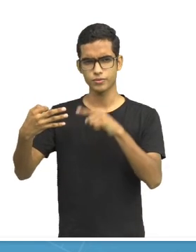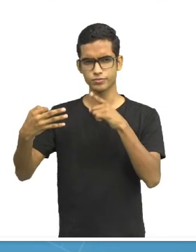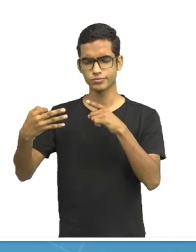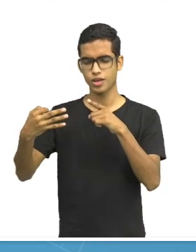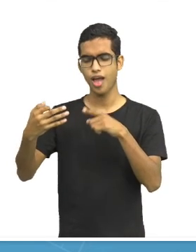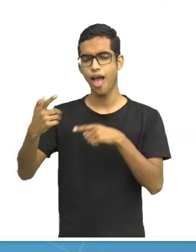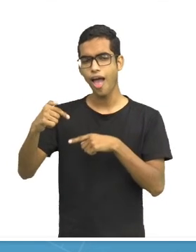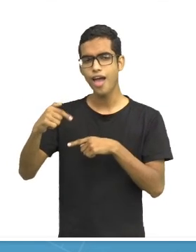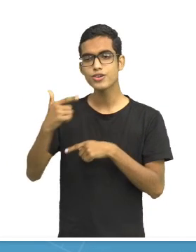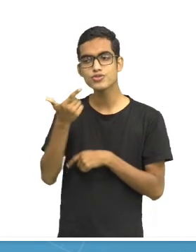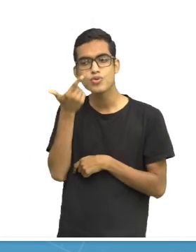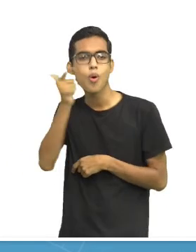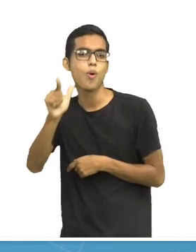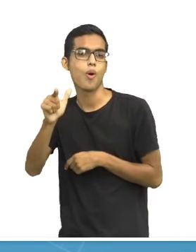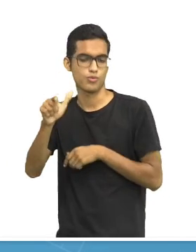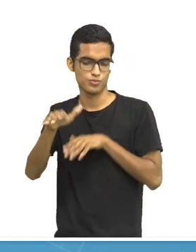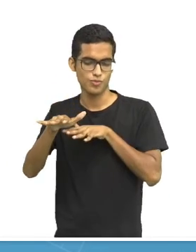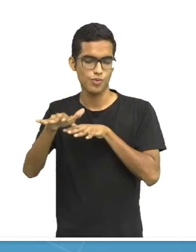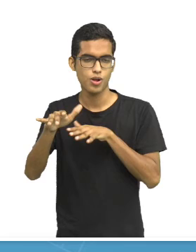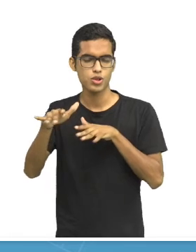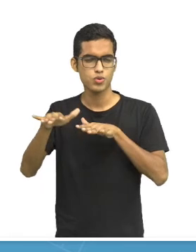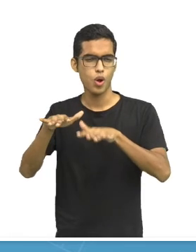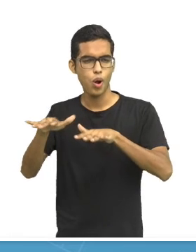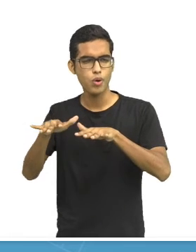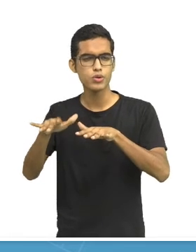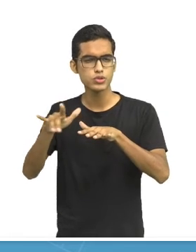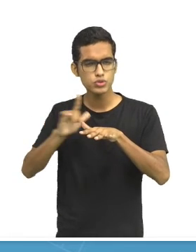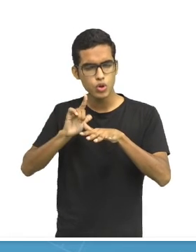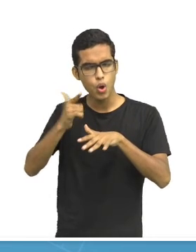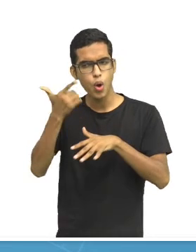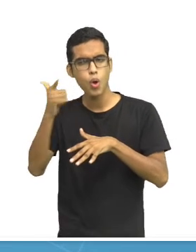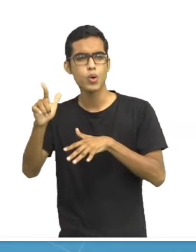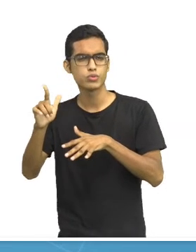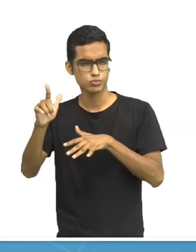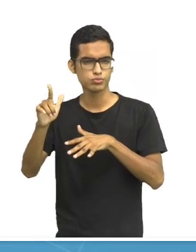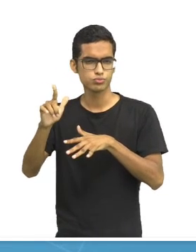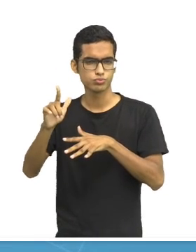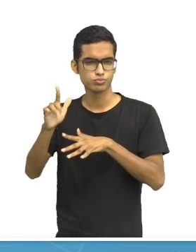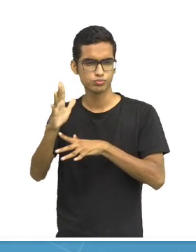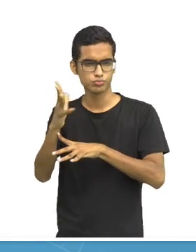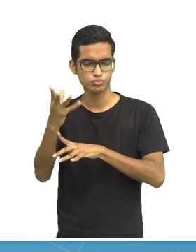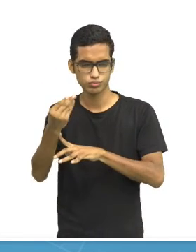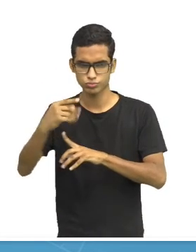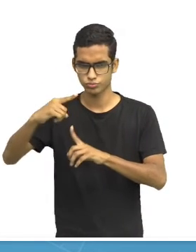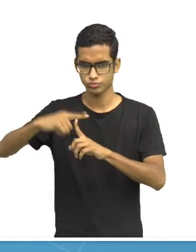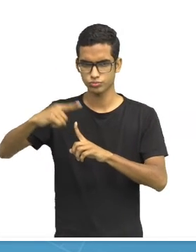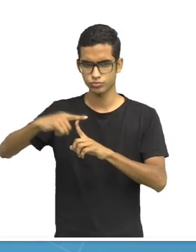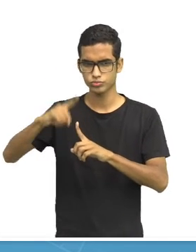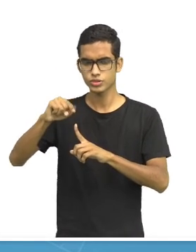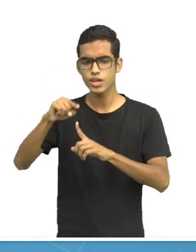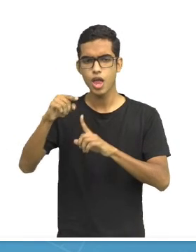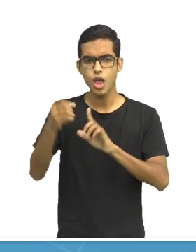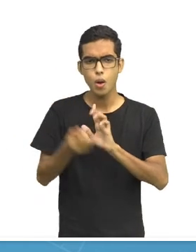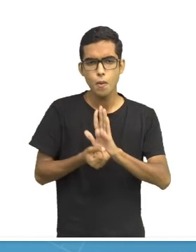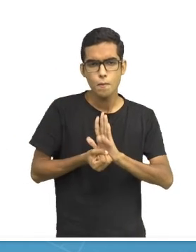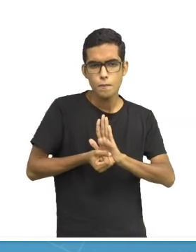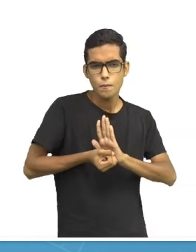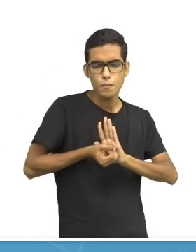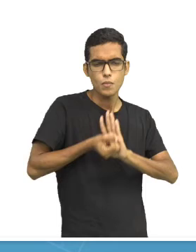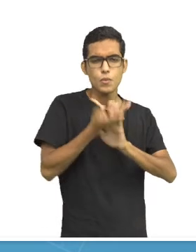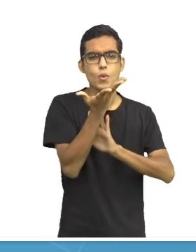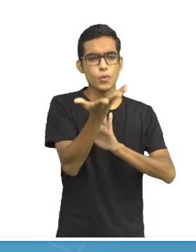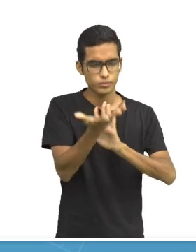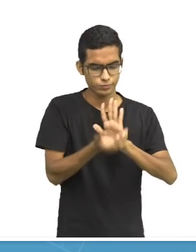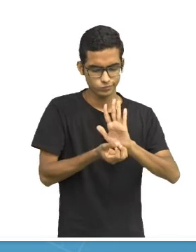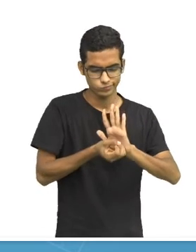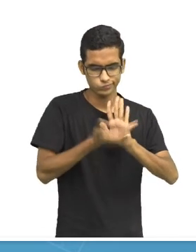a um outro movimento artístico, que eu acredito que vocês também já estudaram conosco, que é o impressionismo. Então, quem já